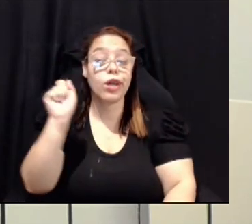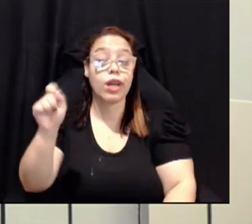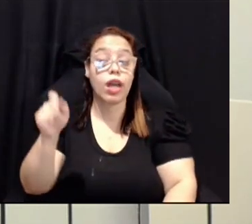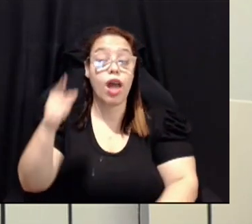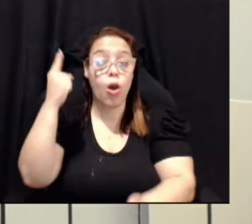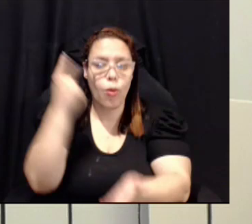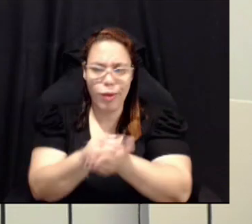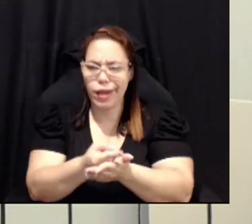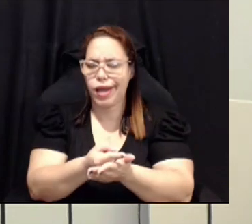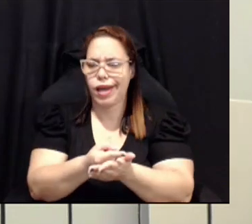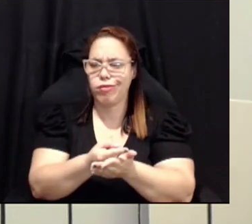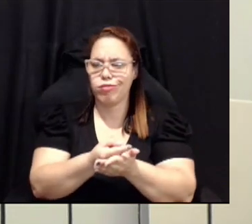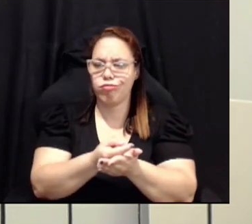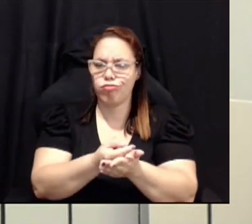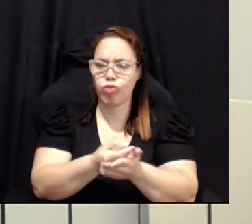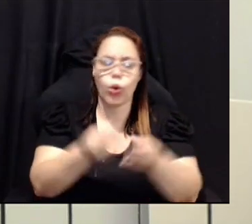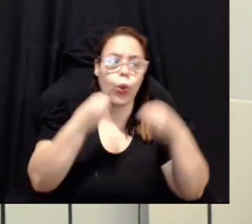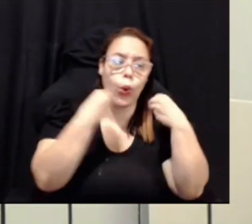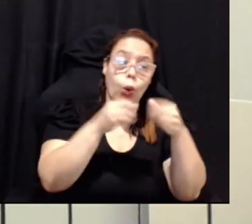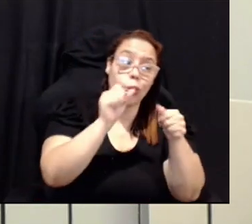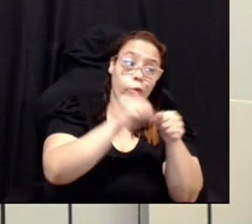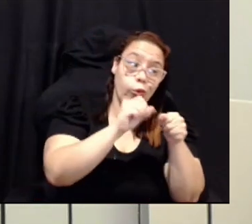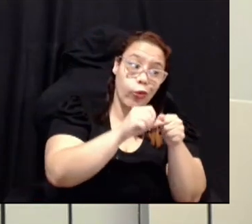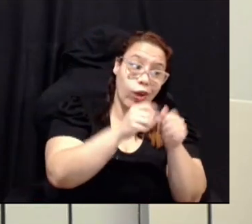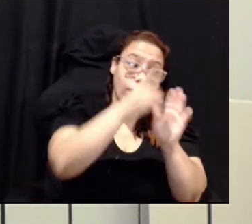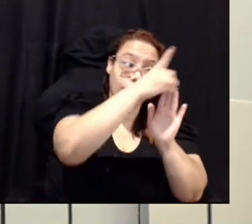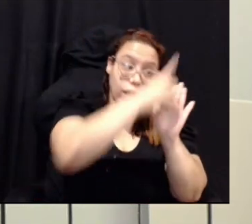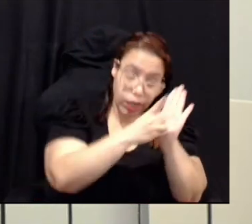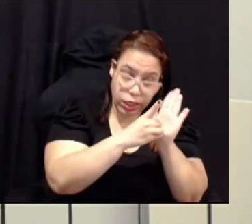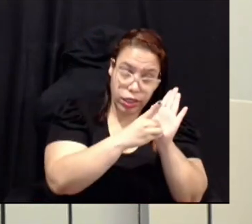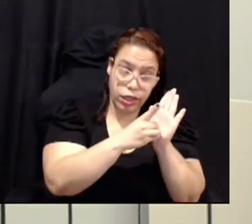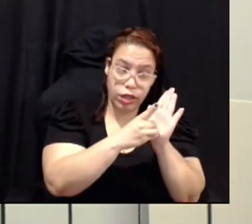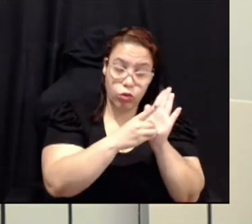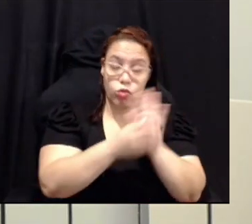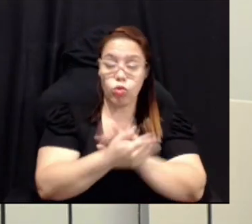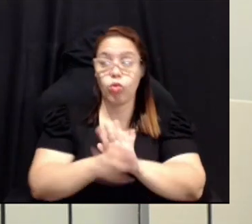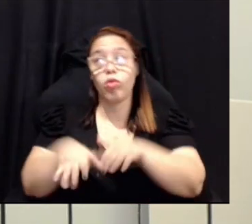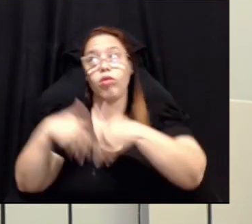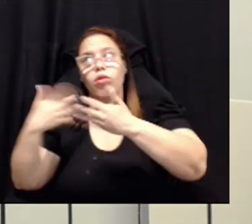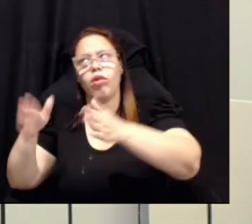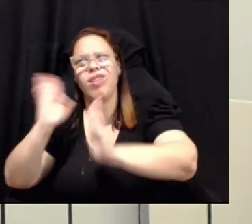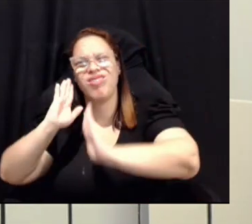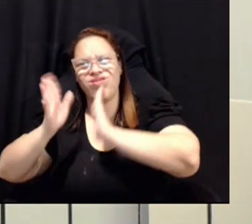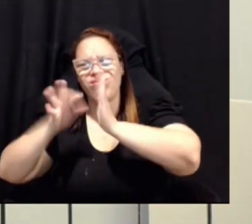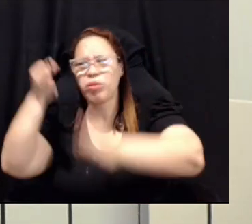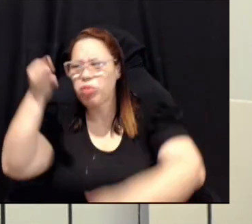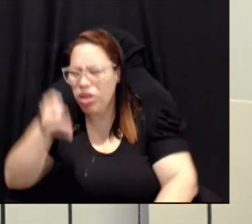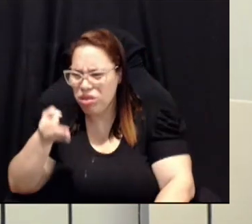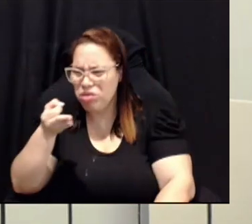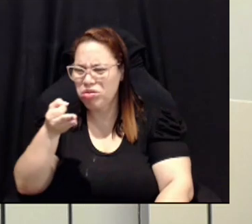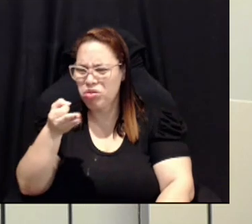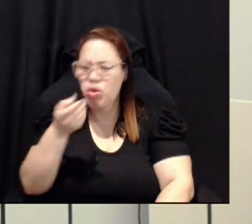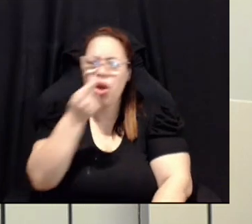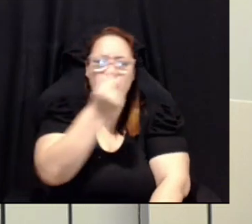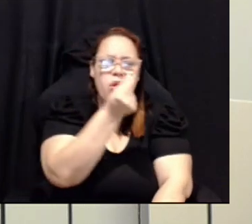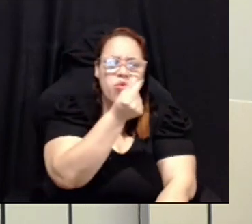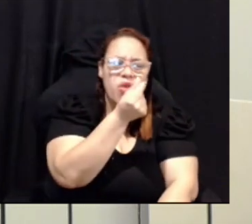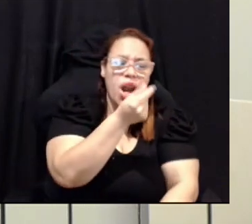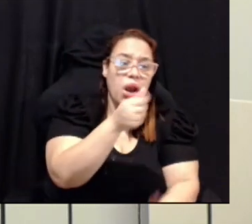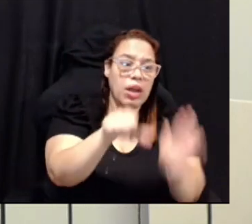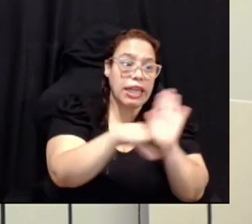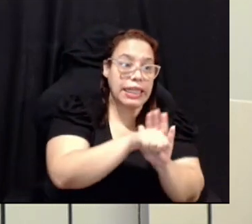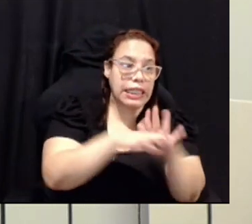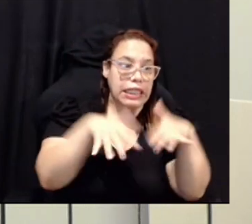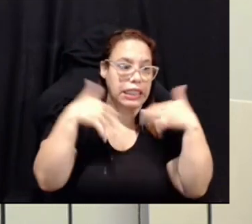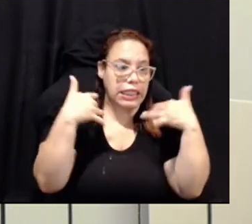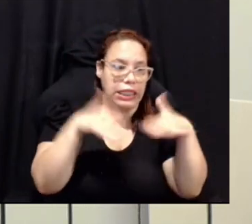declarar, como fazer a declaração do imposto, qual o prazo certinho e o valor da multa para quem descumprir